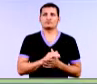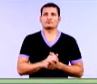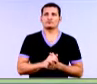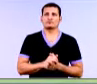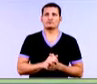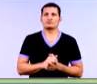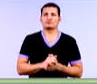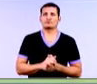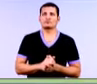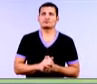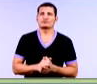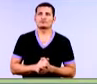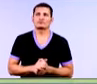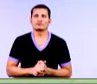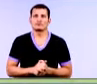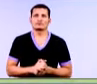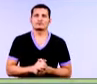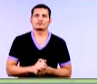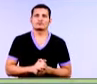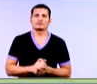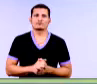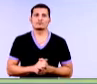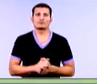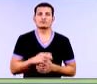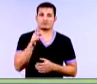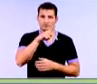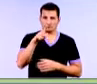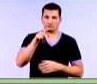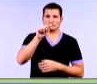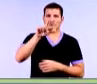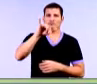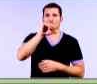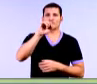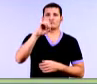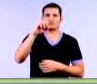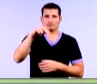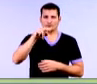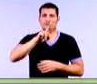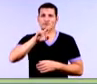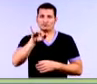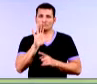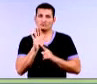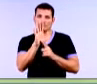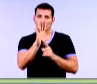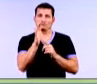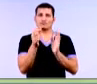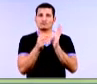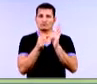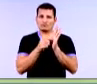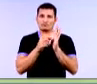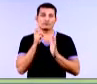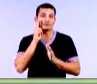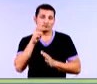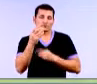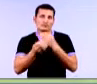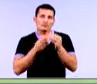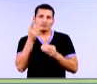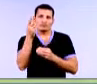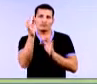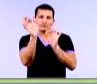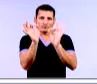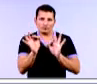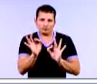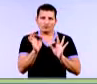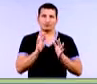Mas daqui a pouco o professor Alisson vai demonstrar a ferramenta e vocês vão compreender como que isso vai ser construído.